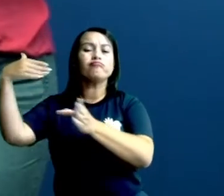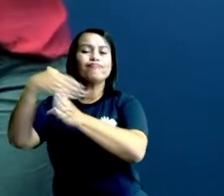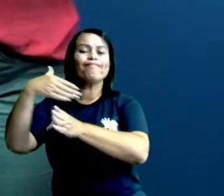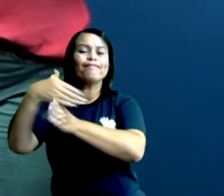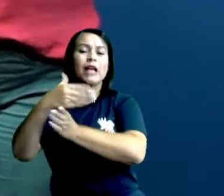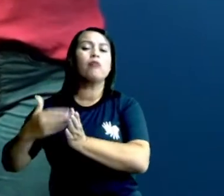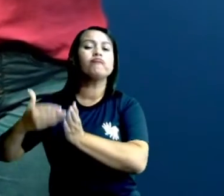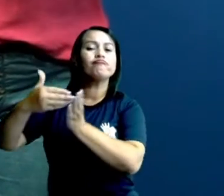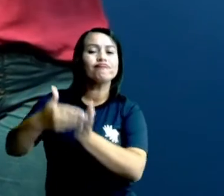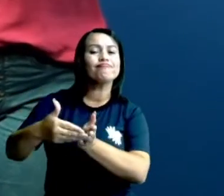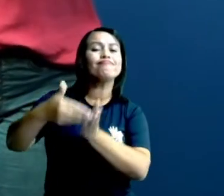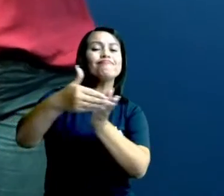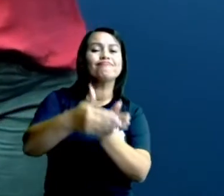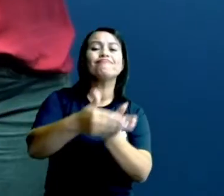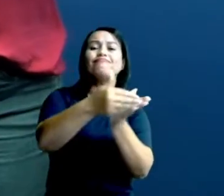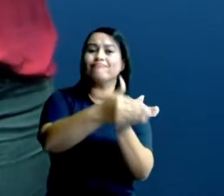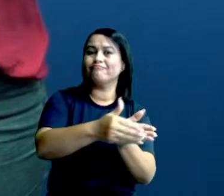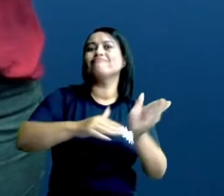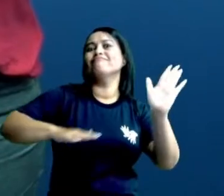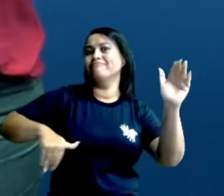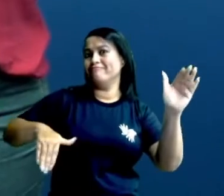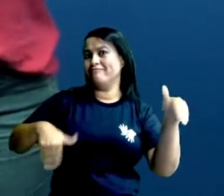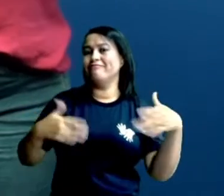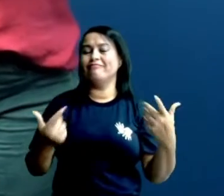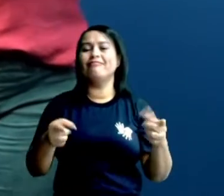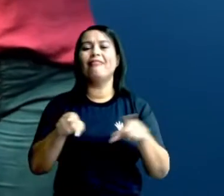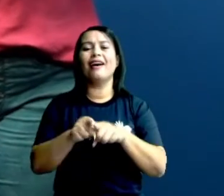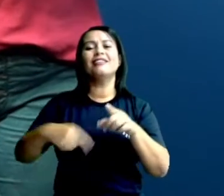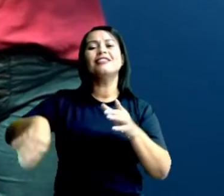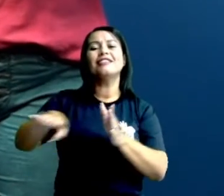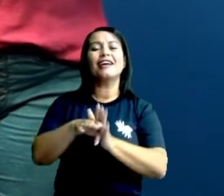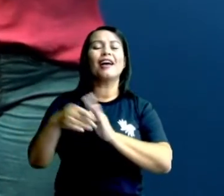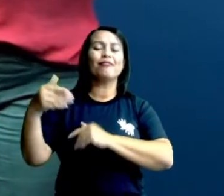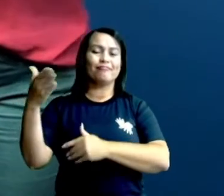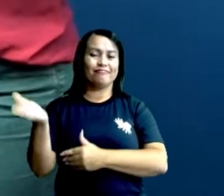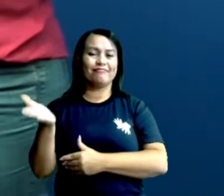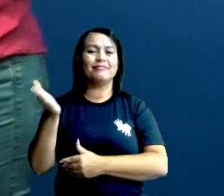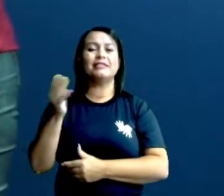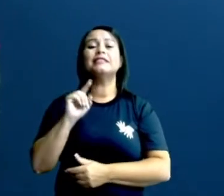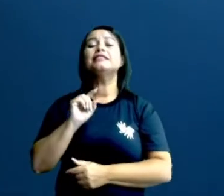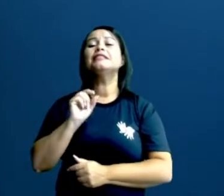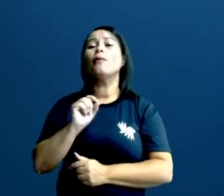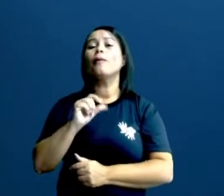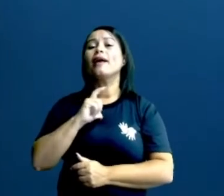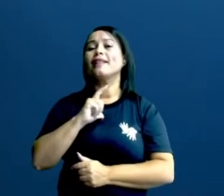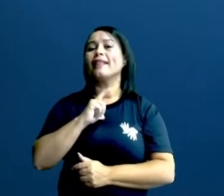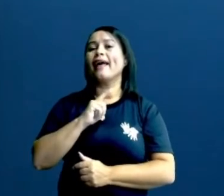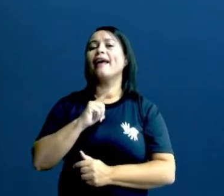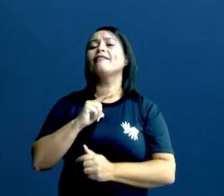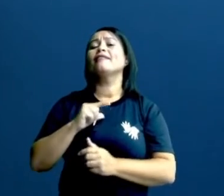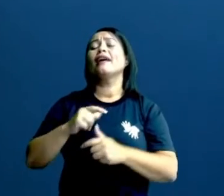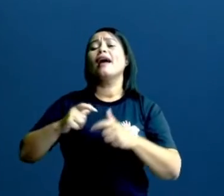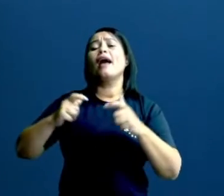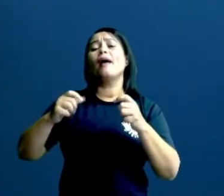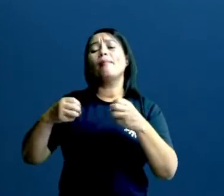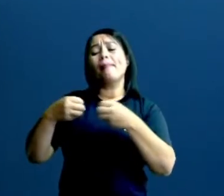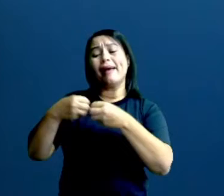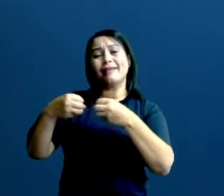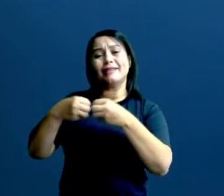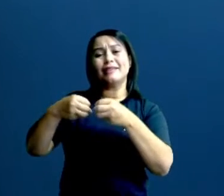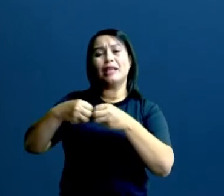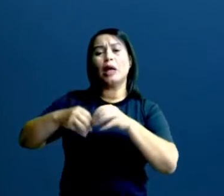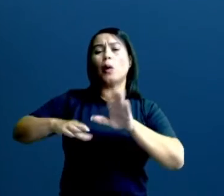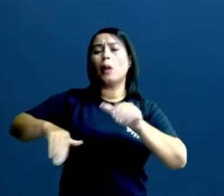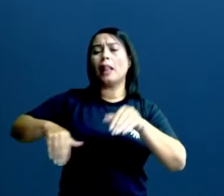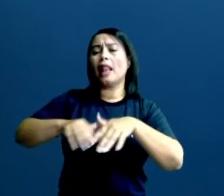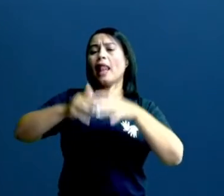Brasil, chegaram de embarcação e vieram exatamente por aí. E aí vai ser no litoral que a gente vai ver